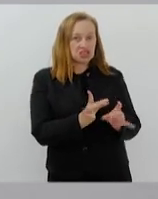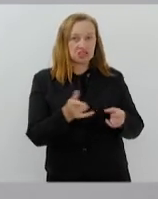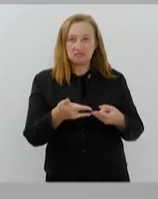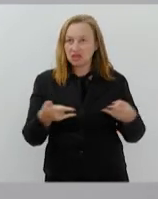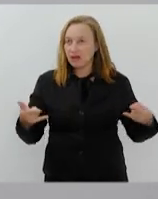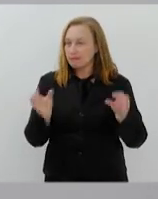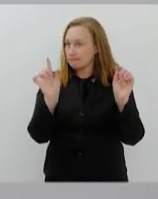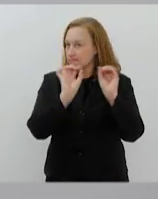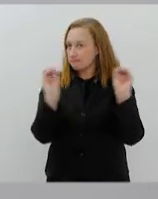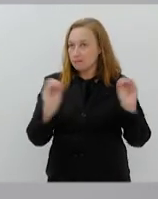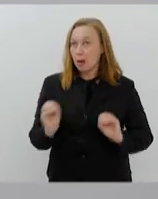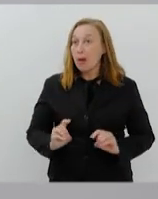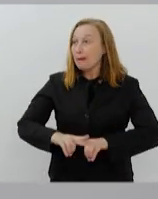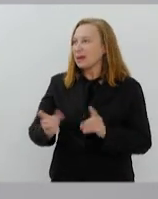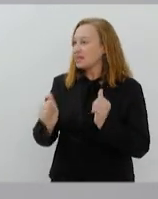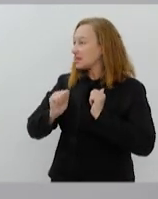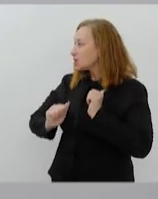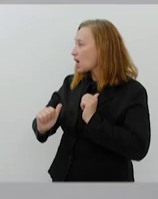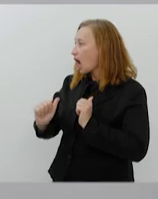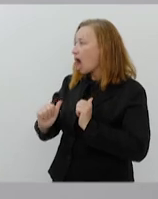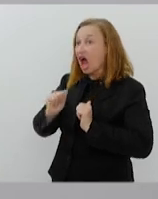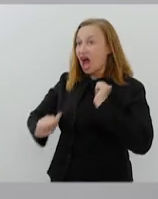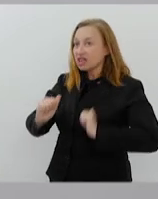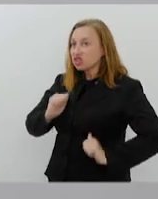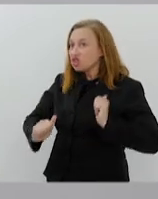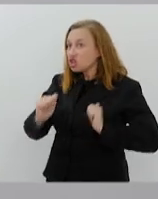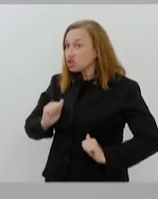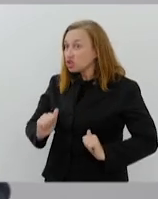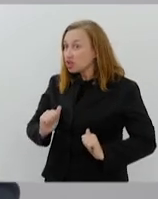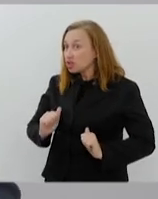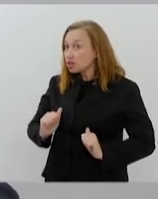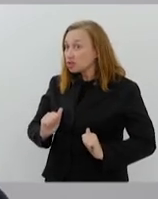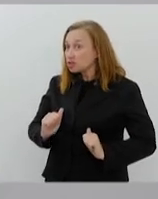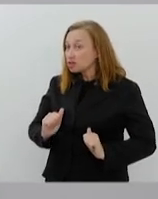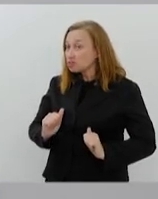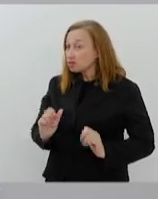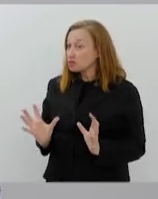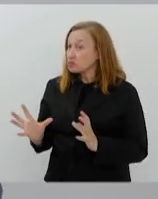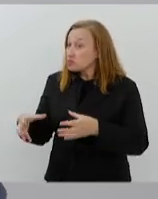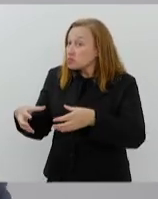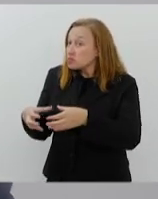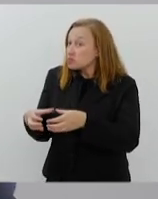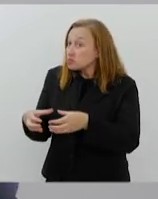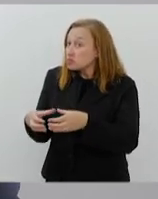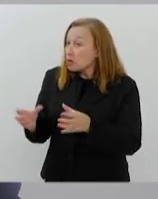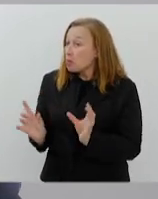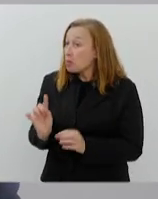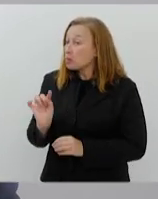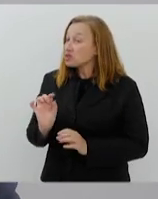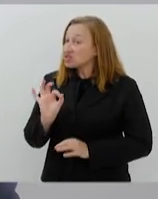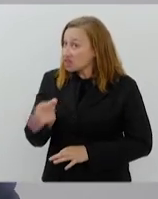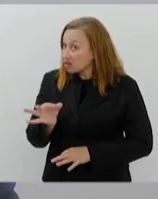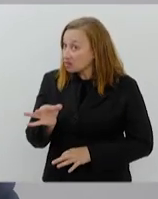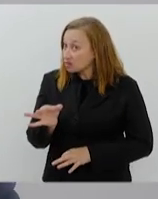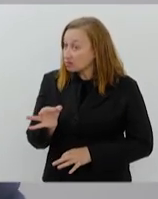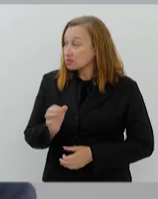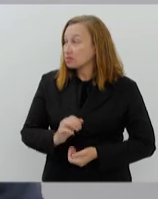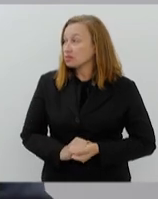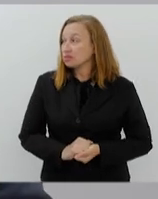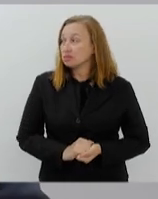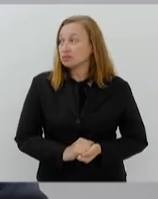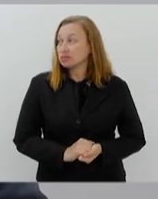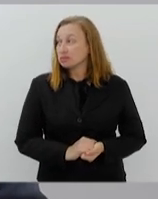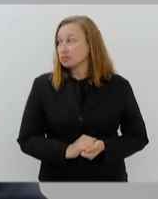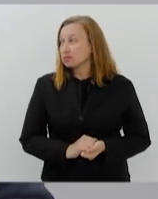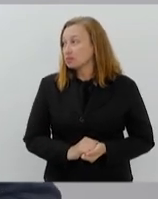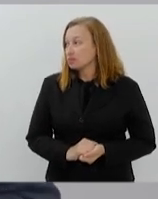é um camarote de artistas não causa surpresa nenhuma tá num camarote de artistas ponto aí nos chega a